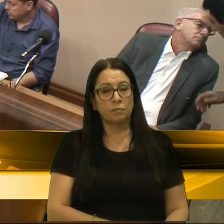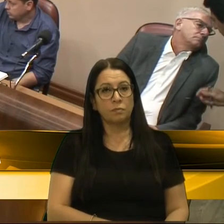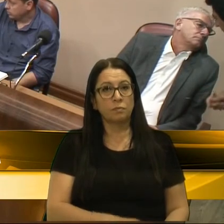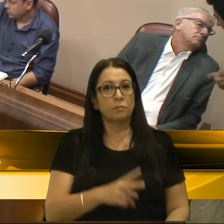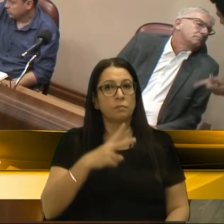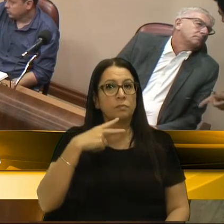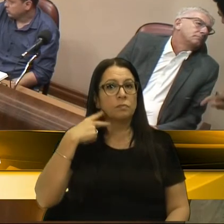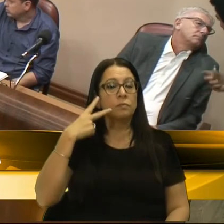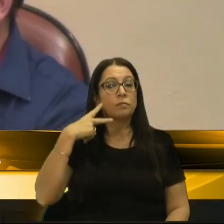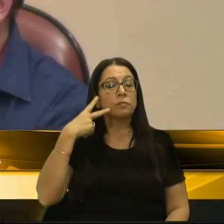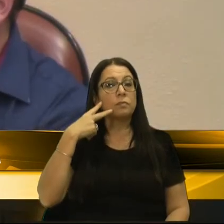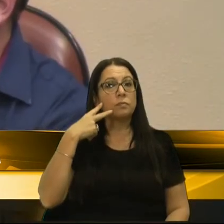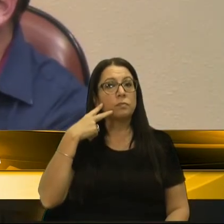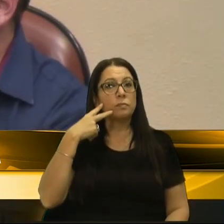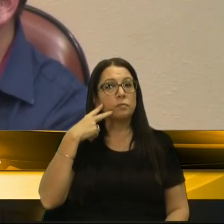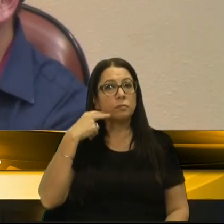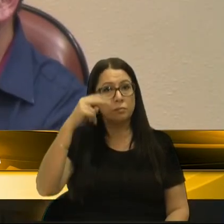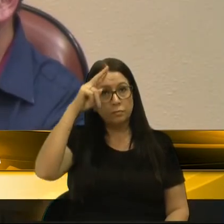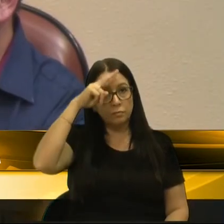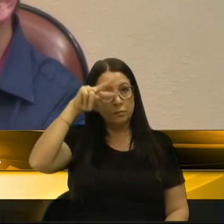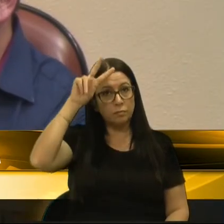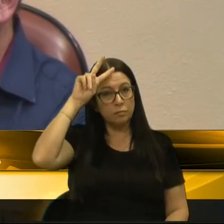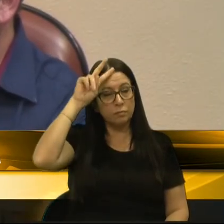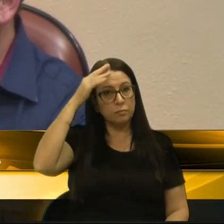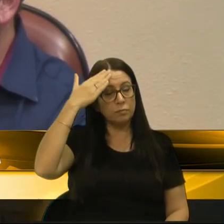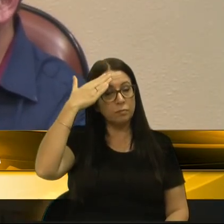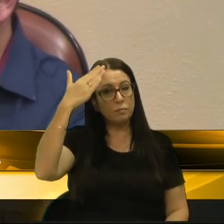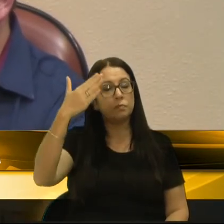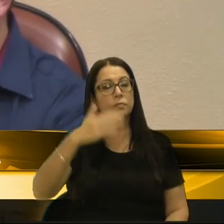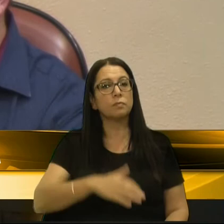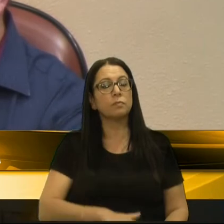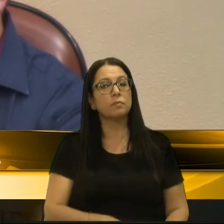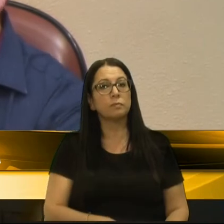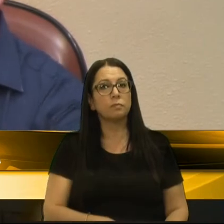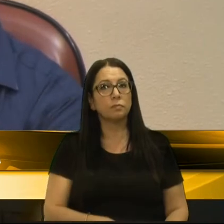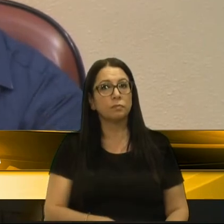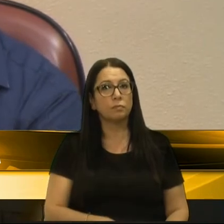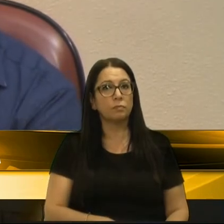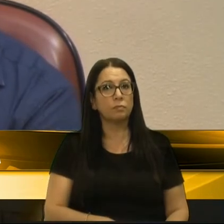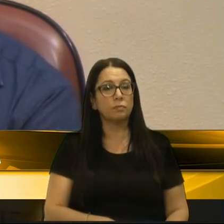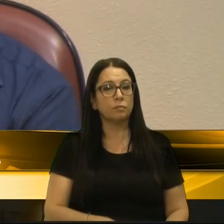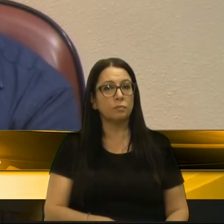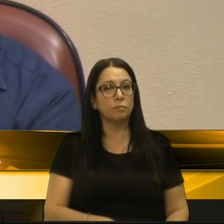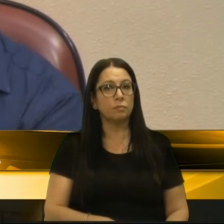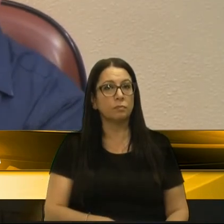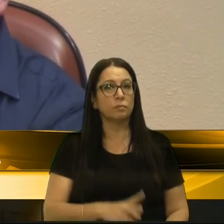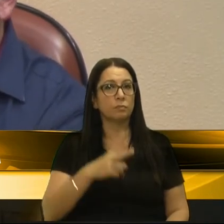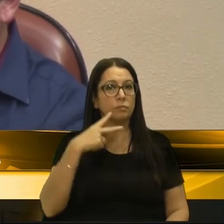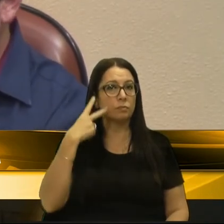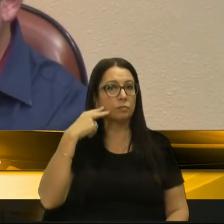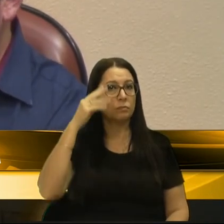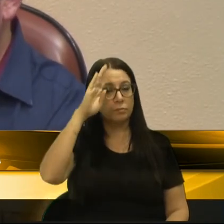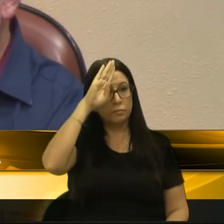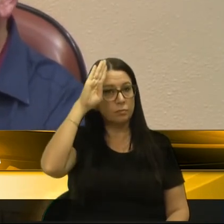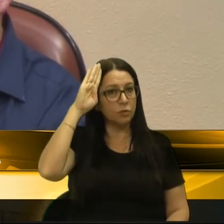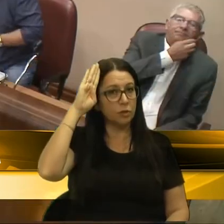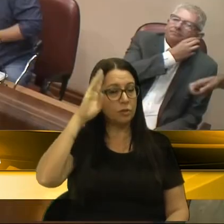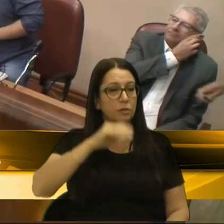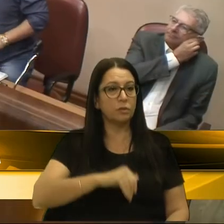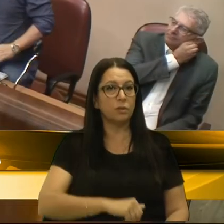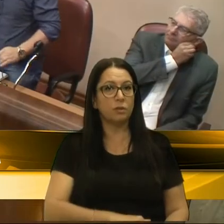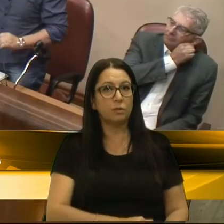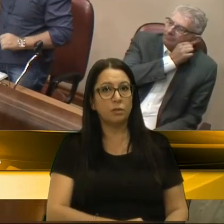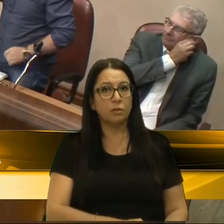Próximo inscrito, vereador Edson da Rosa, que agradece e abre mão. Próximo inscrito, vereador Adriano Bressan, com a palavra.